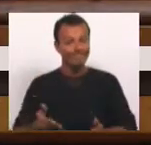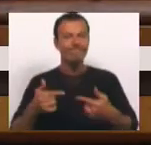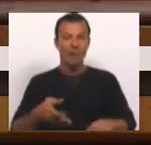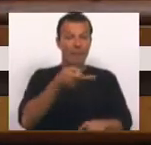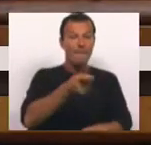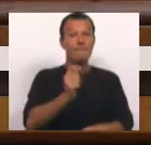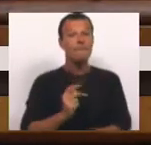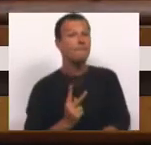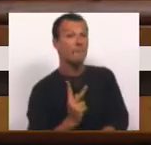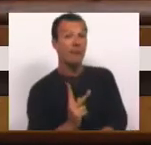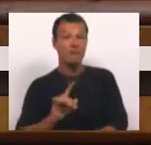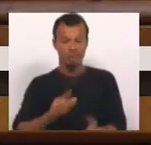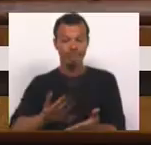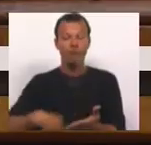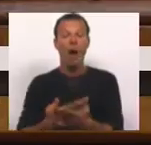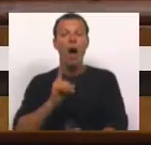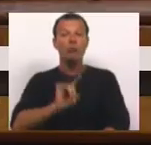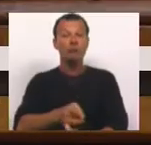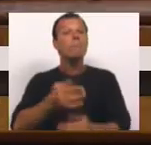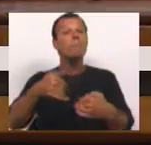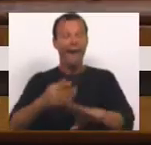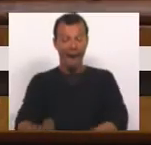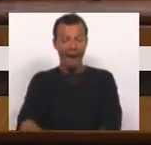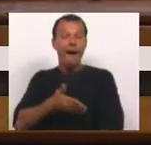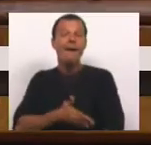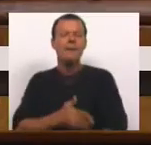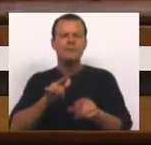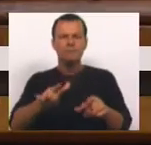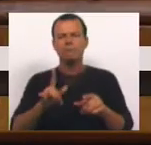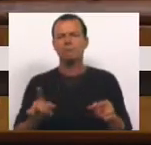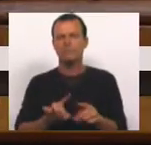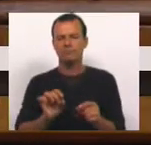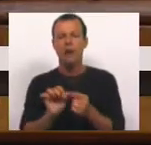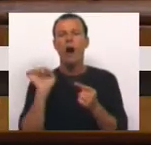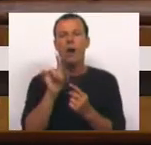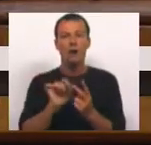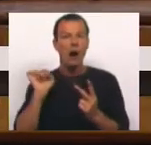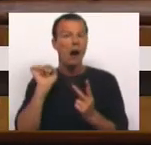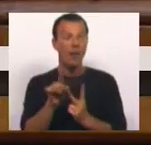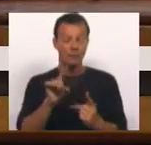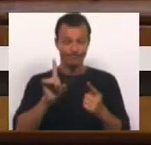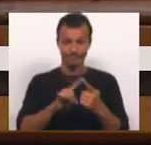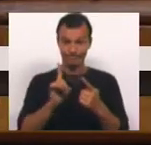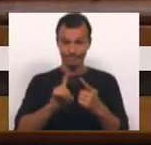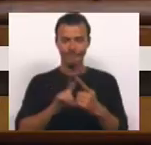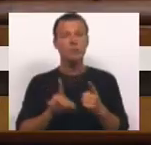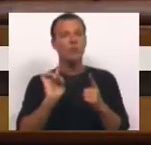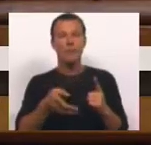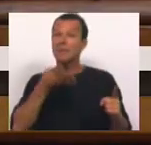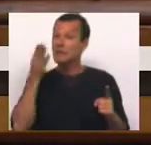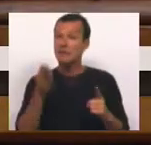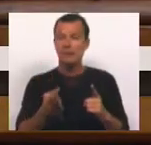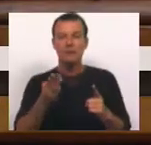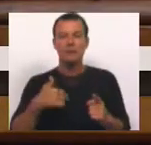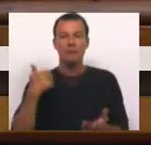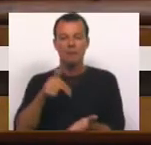PEV efetivamente propõe, mas não sem antes deixar duas breves notas. A primeira nota para justificar